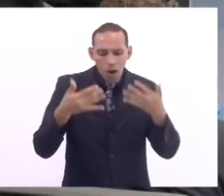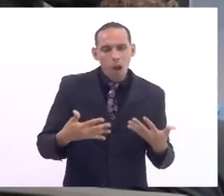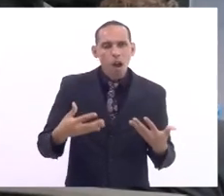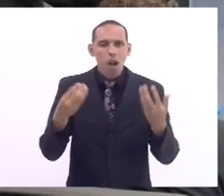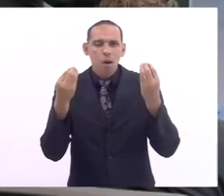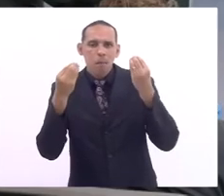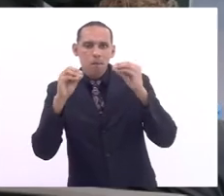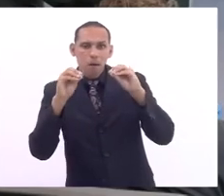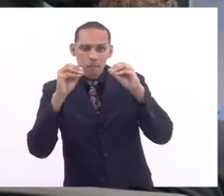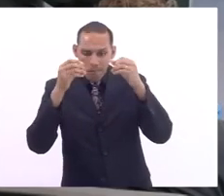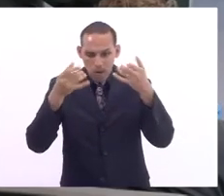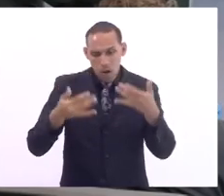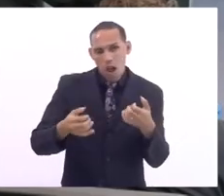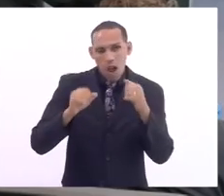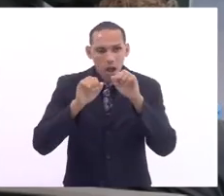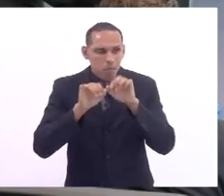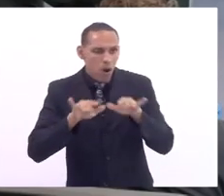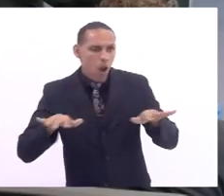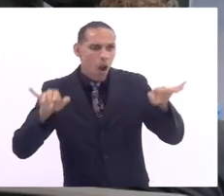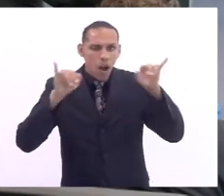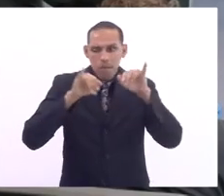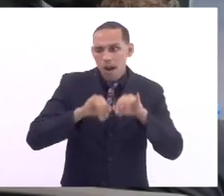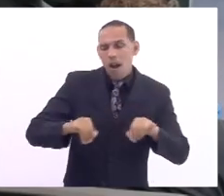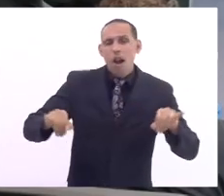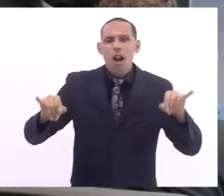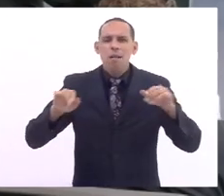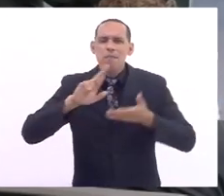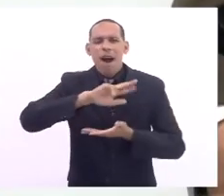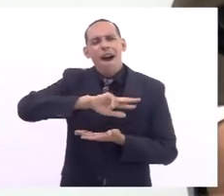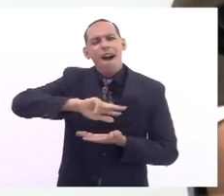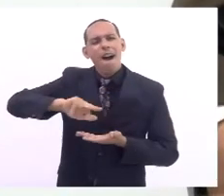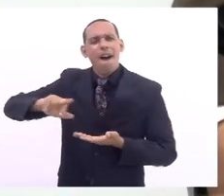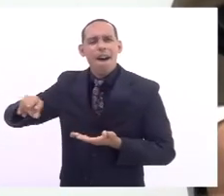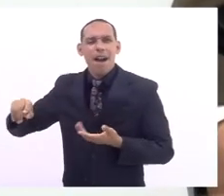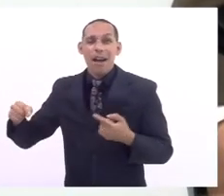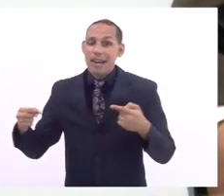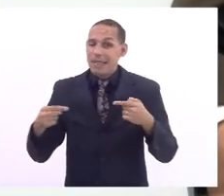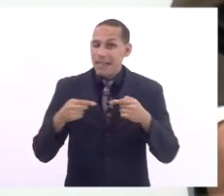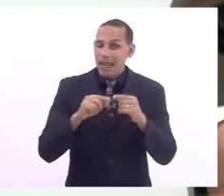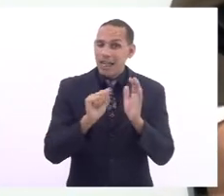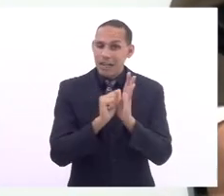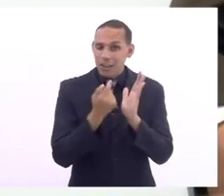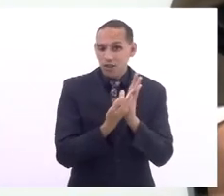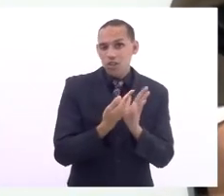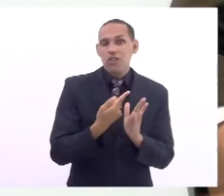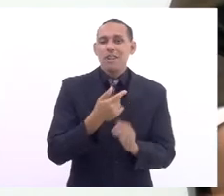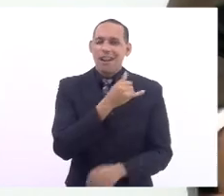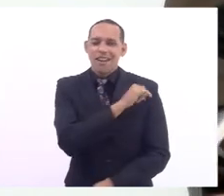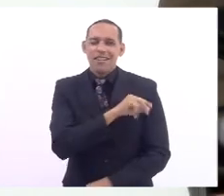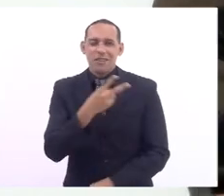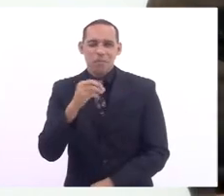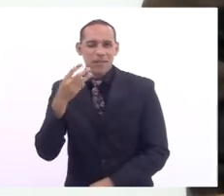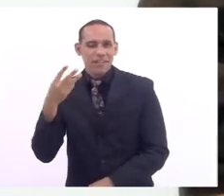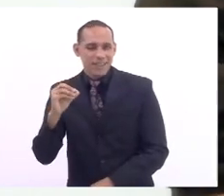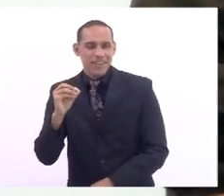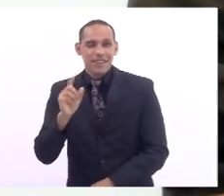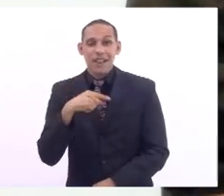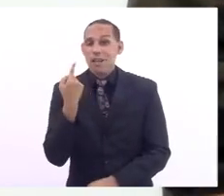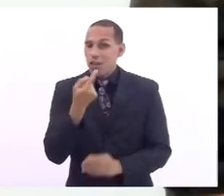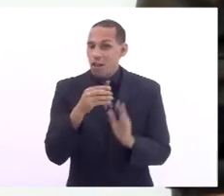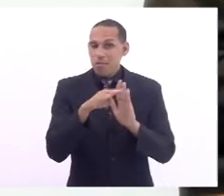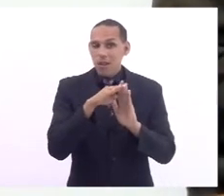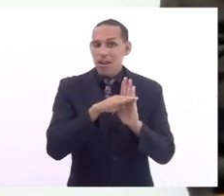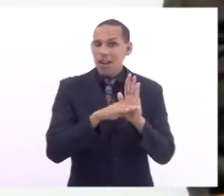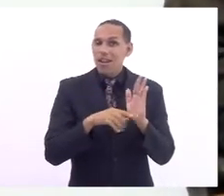diversas de Ned as publicações que tem na agenda Rio 2030 hoje o nosso programa